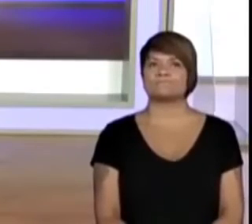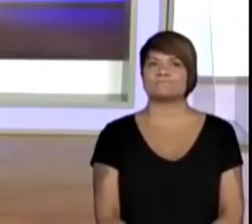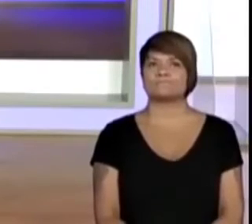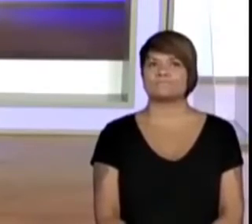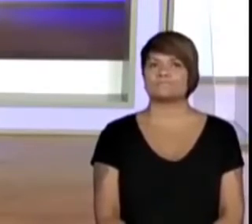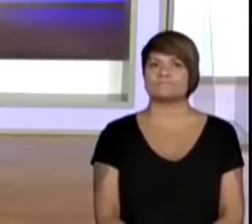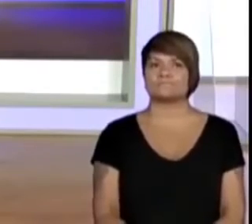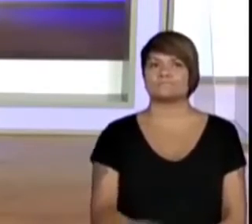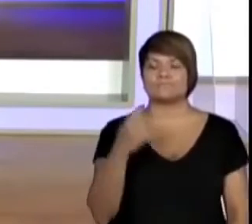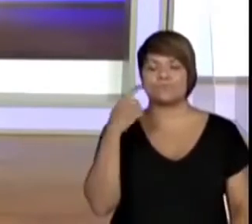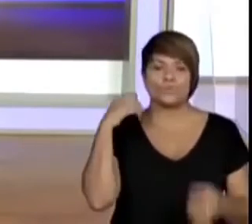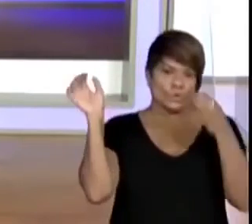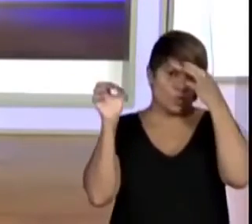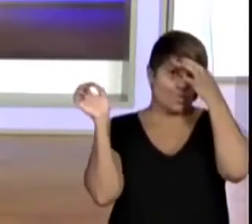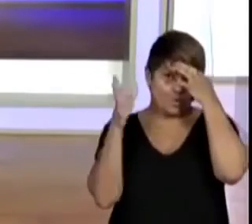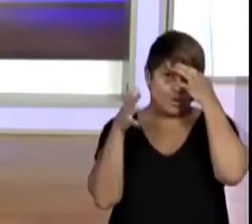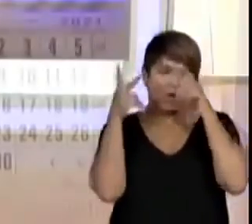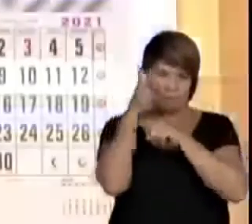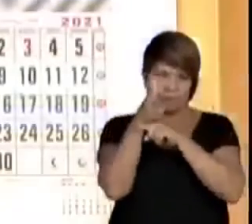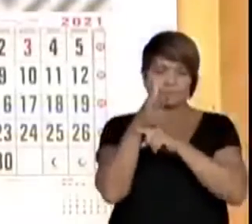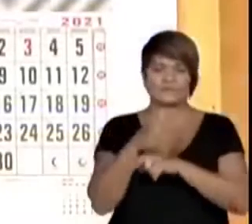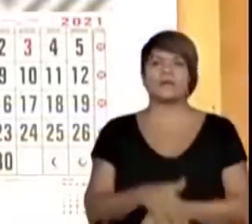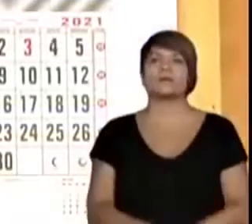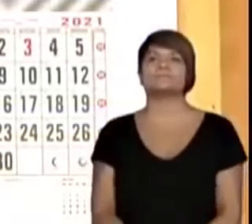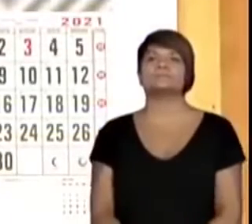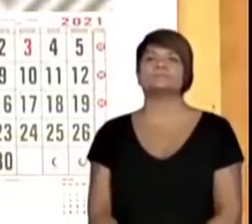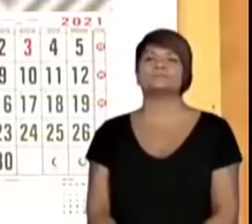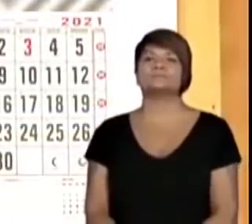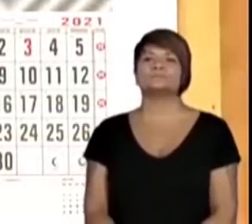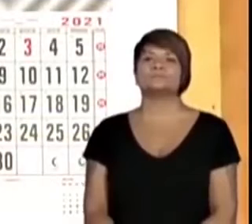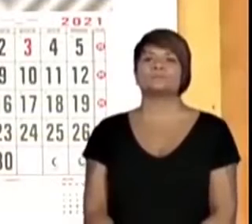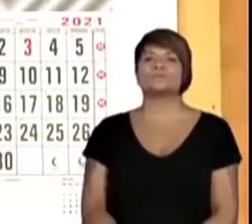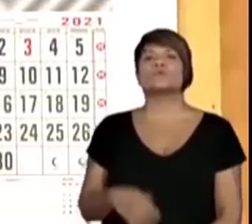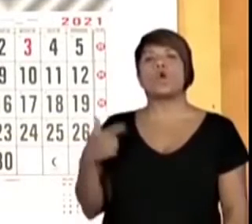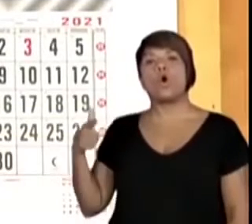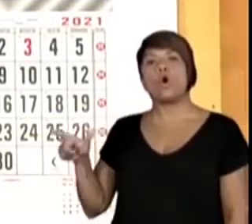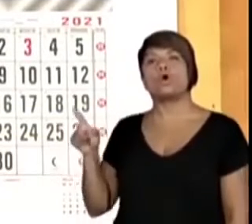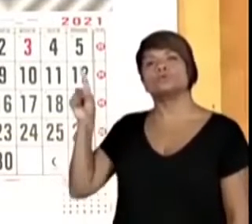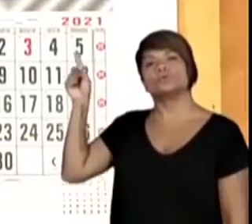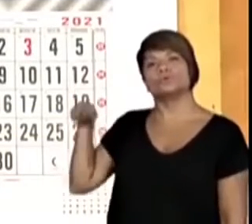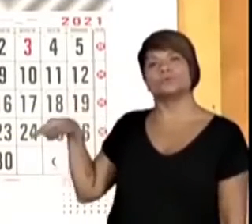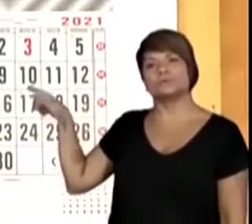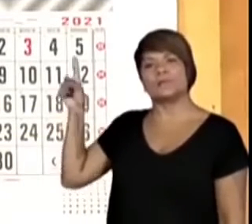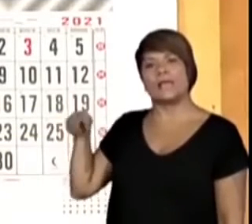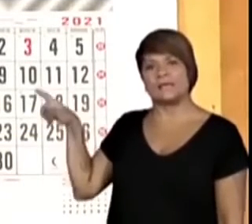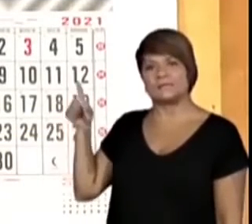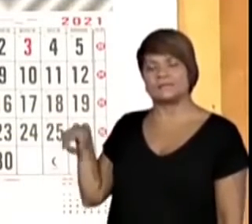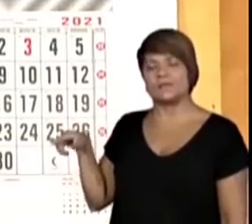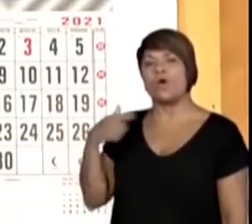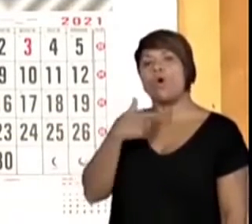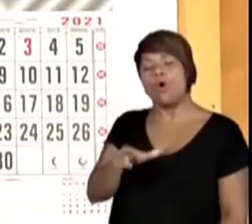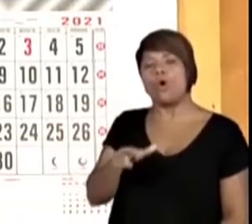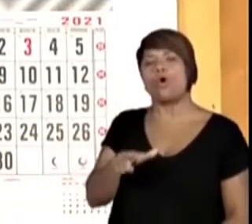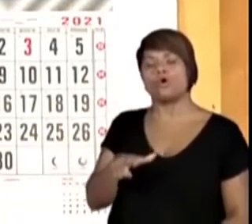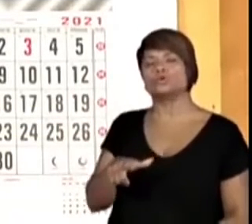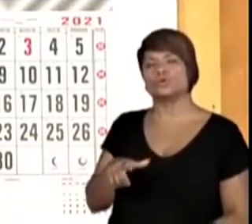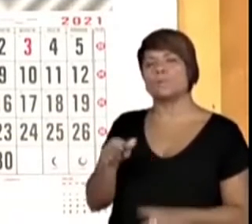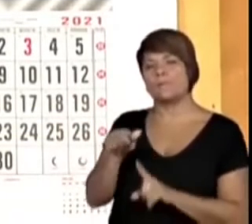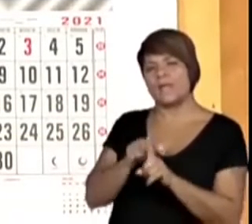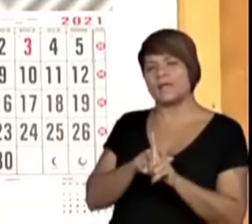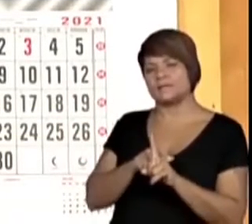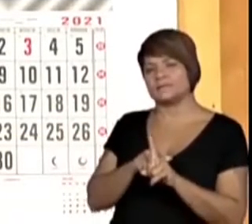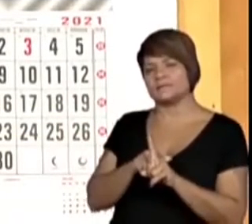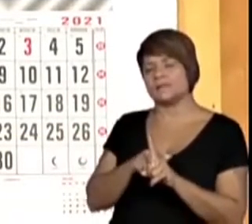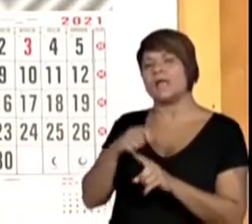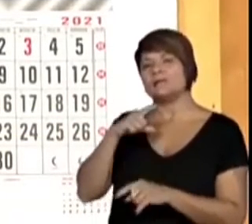Olha aqui no calendário, o oráculo vai mostrar para vocês que outro mês, só nesse pedacinho aí já dá para